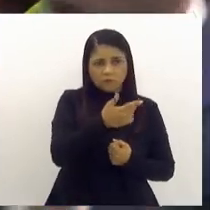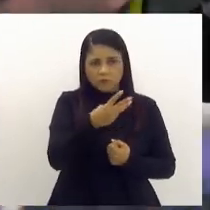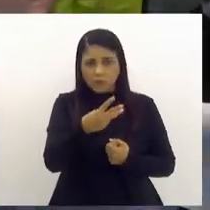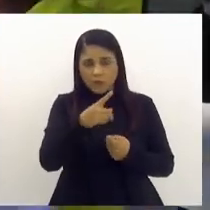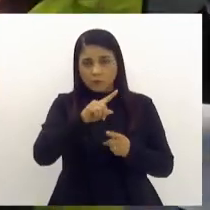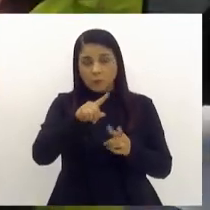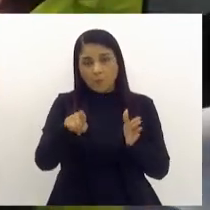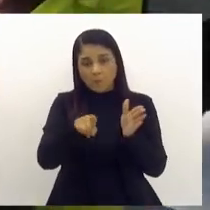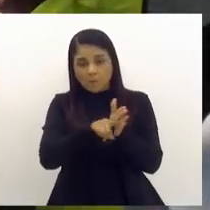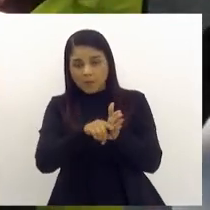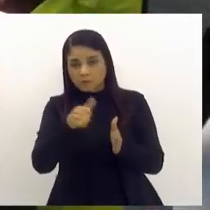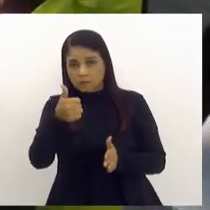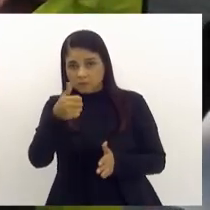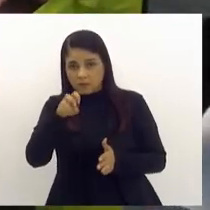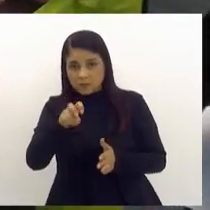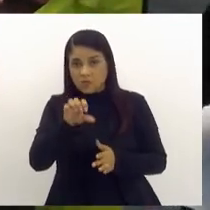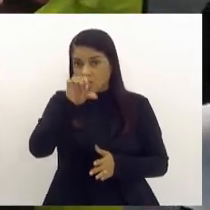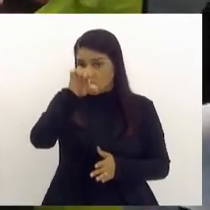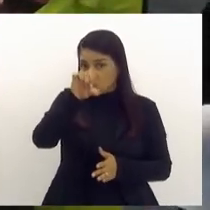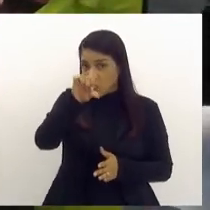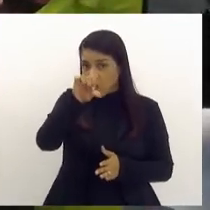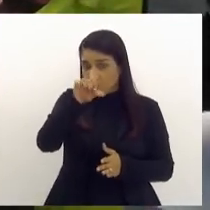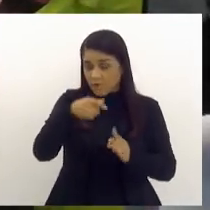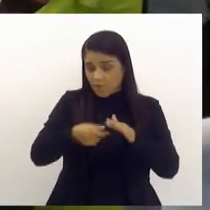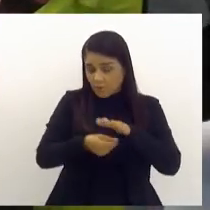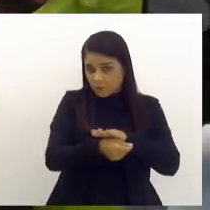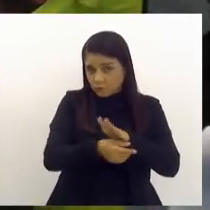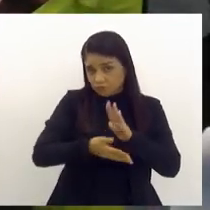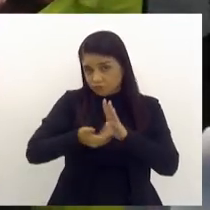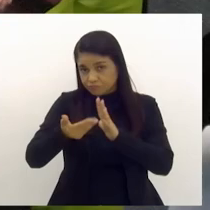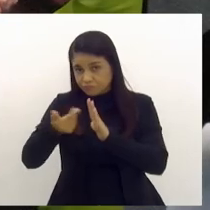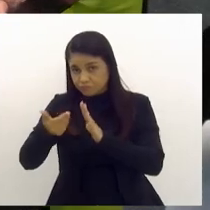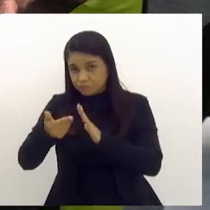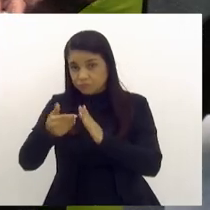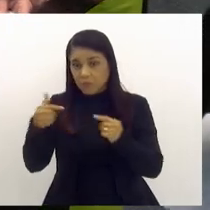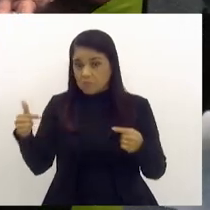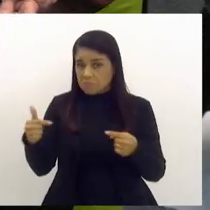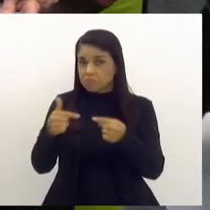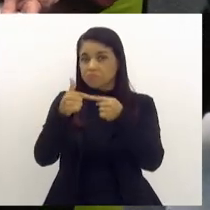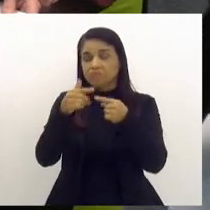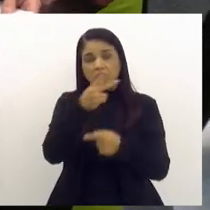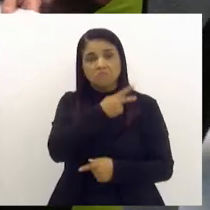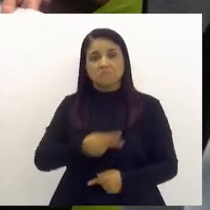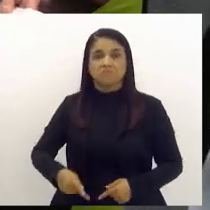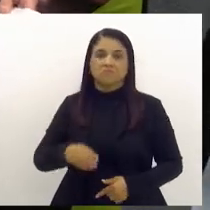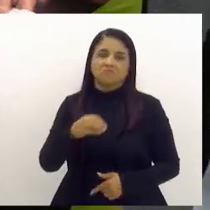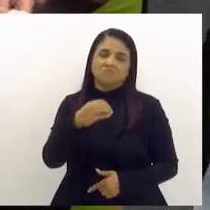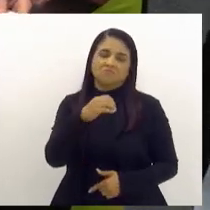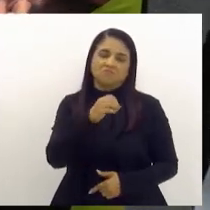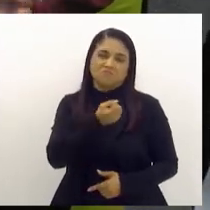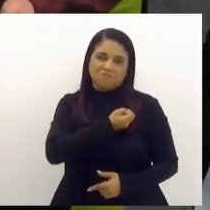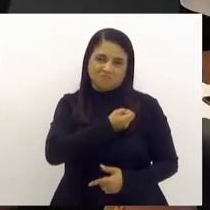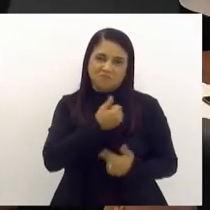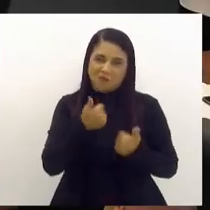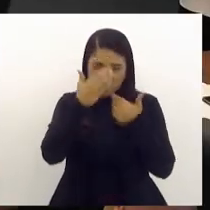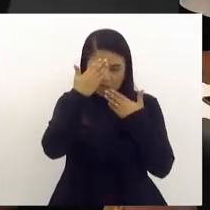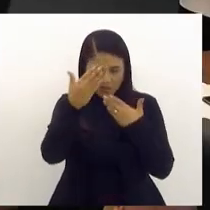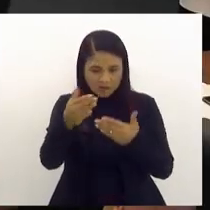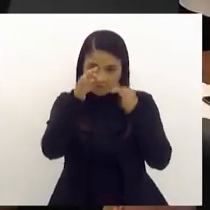15, saíram 9 fundos. Coincide com o número do presidente, então está certo. Muito obrigado.